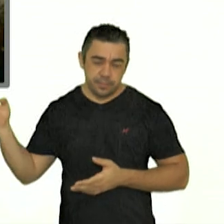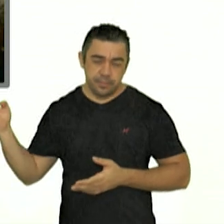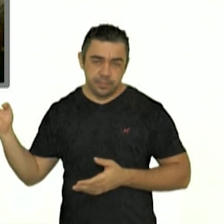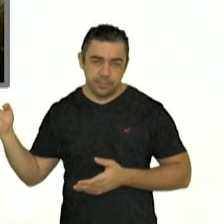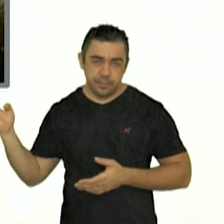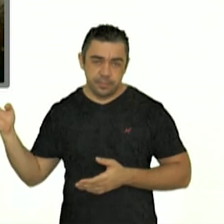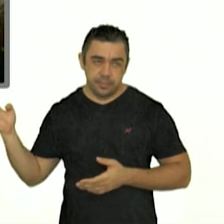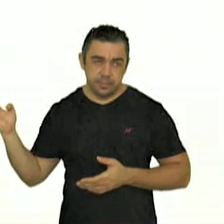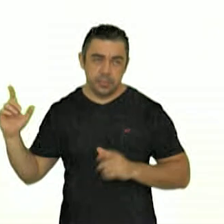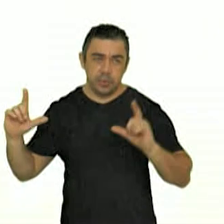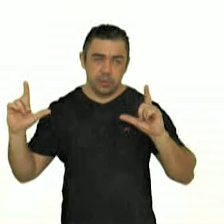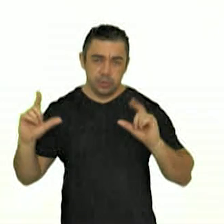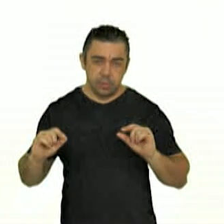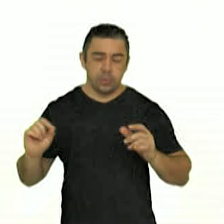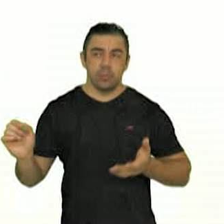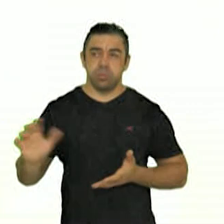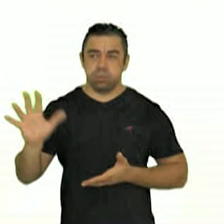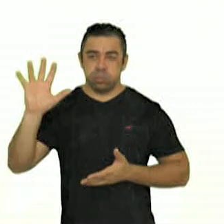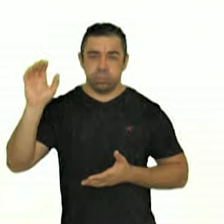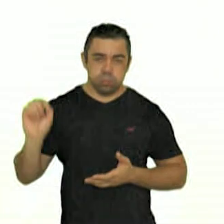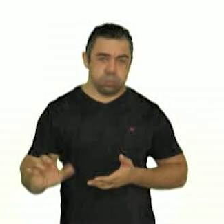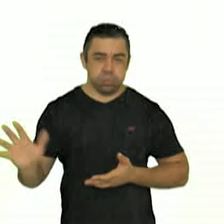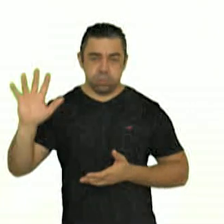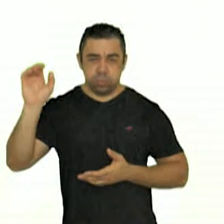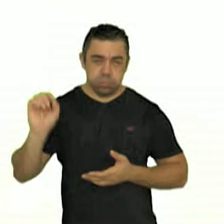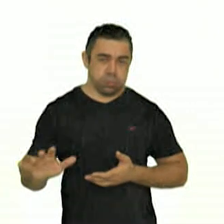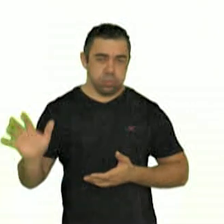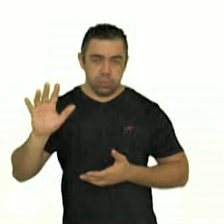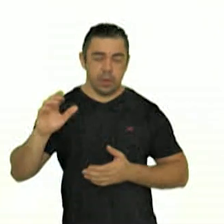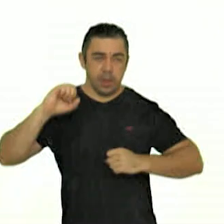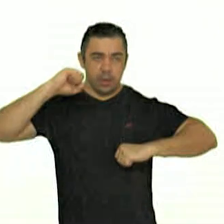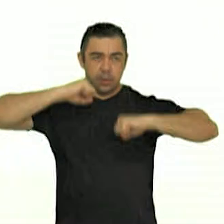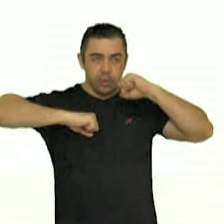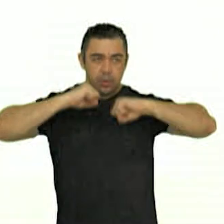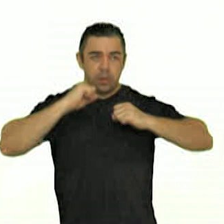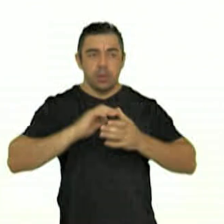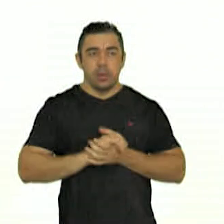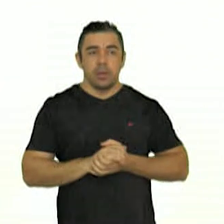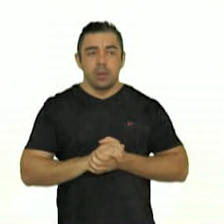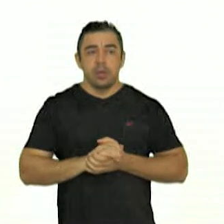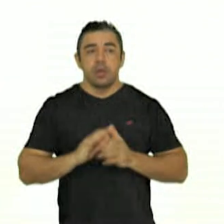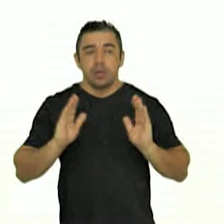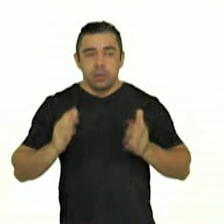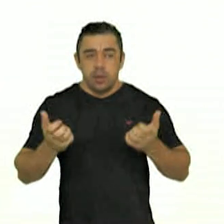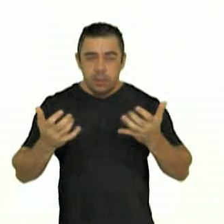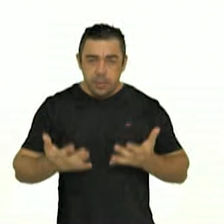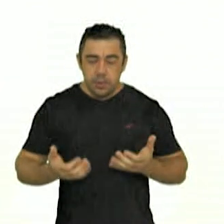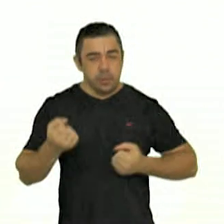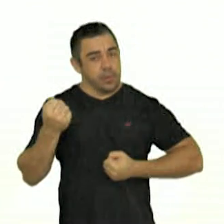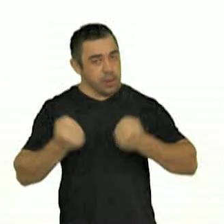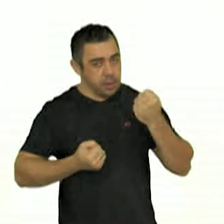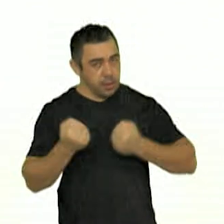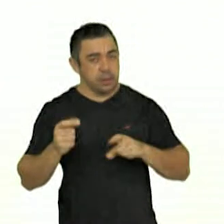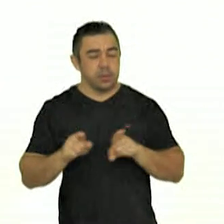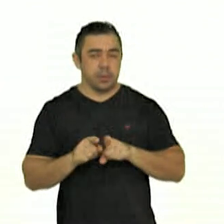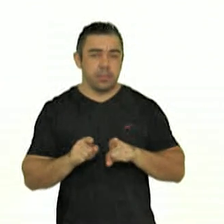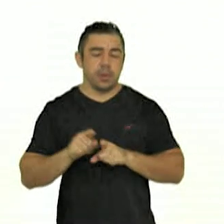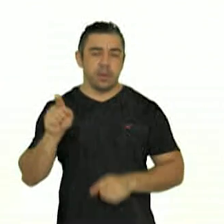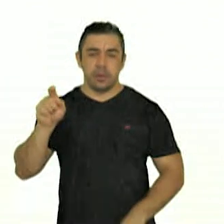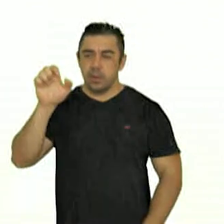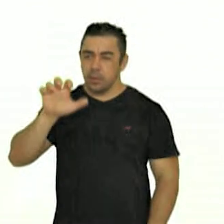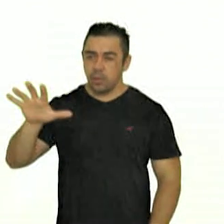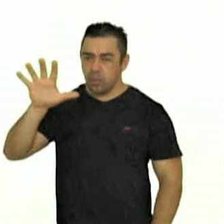que teremos que diminuir aí as emissões da indústria. Já falei aqui dos veículos, né? A Europa já tem